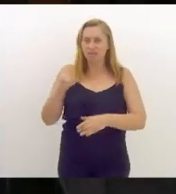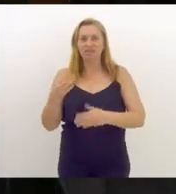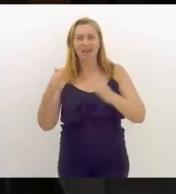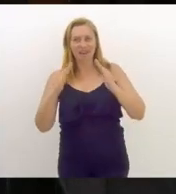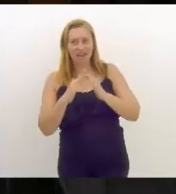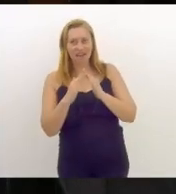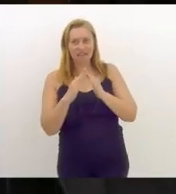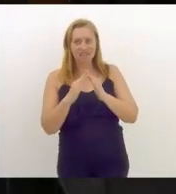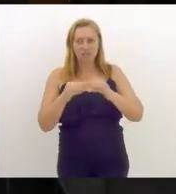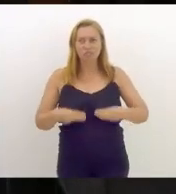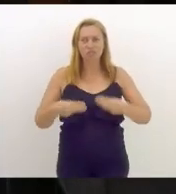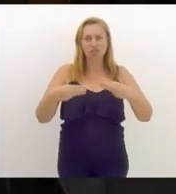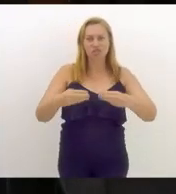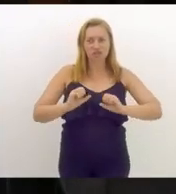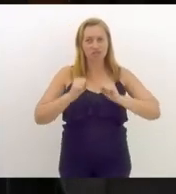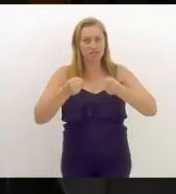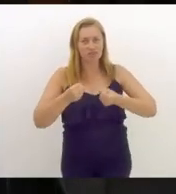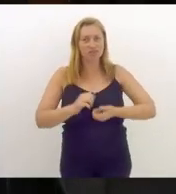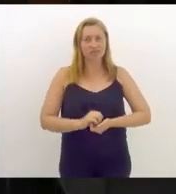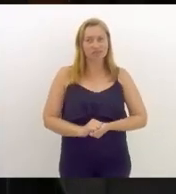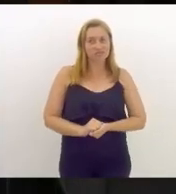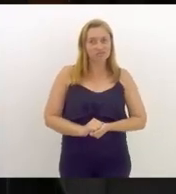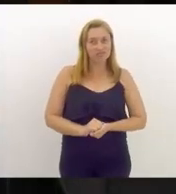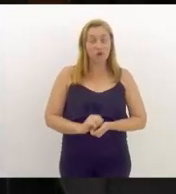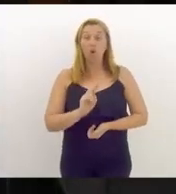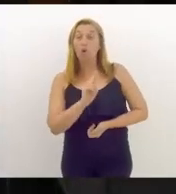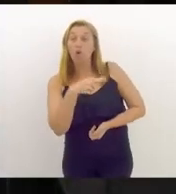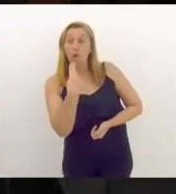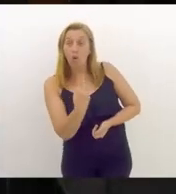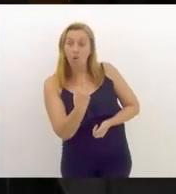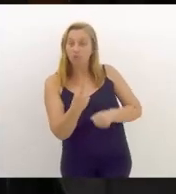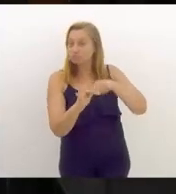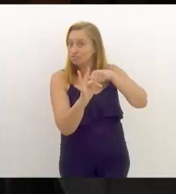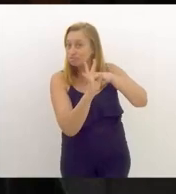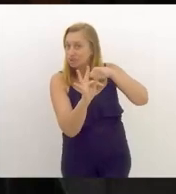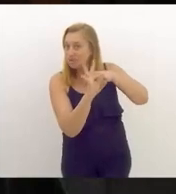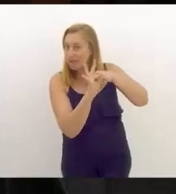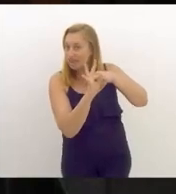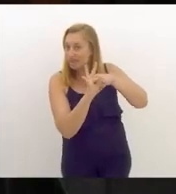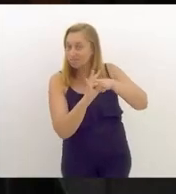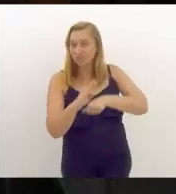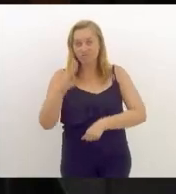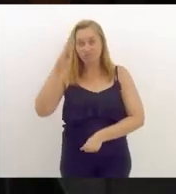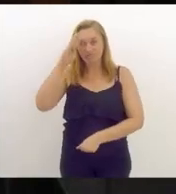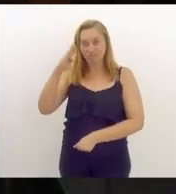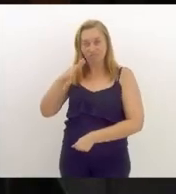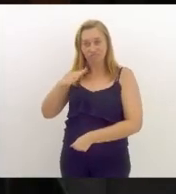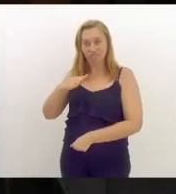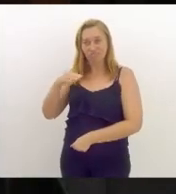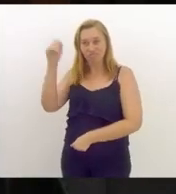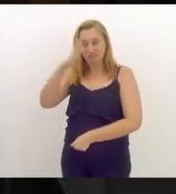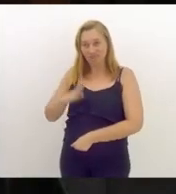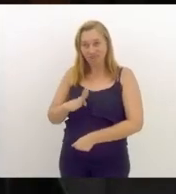ministro da defesa ou ainda dos técnicos do exército brasileiro